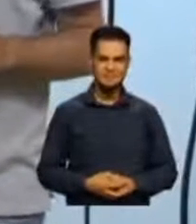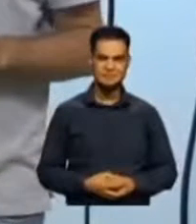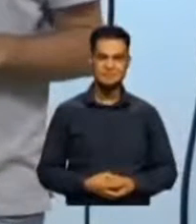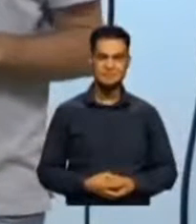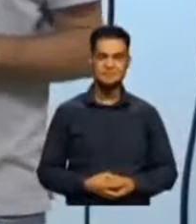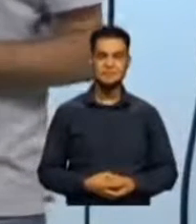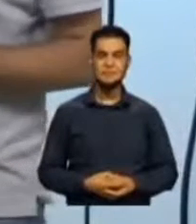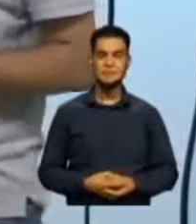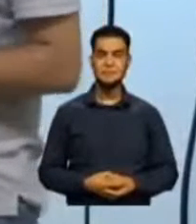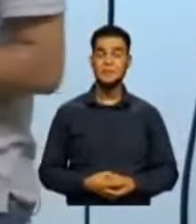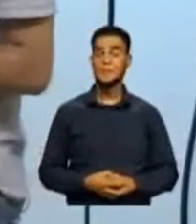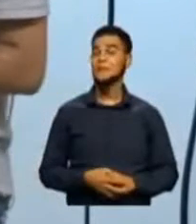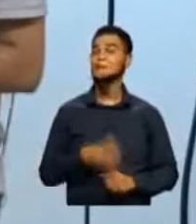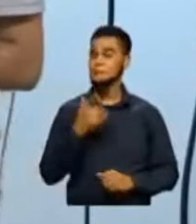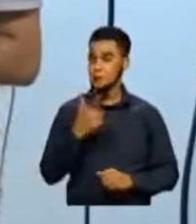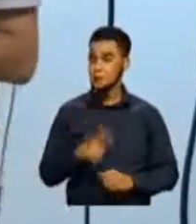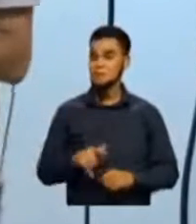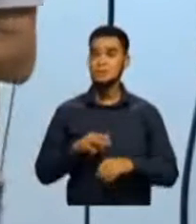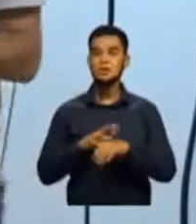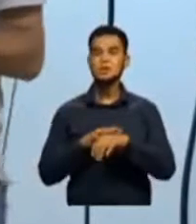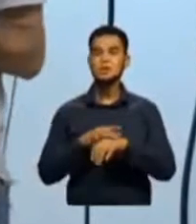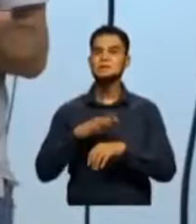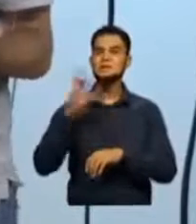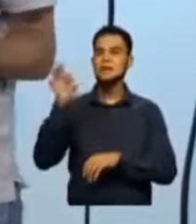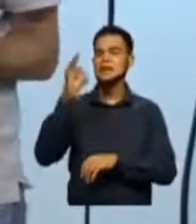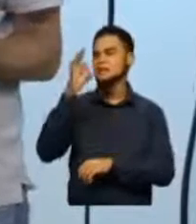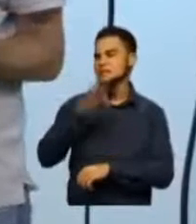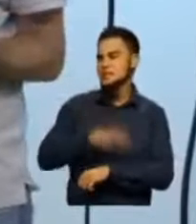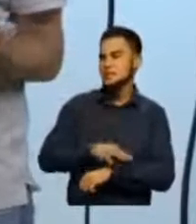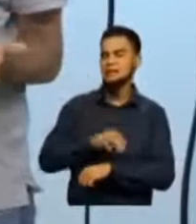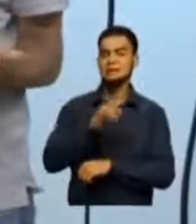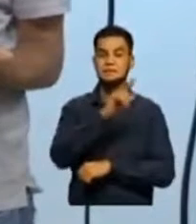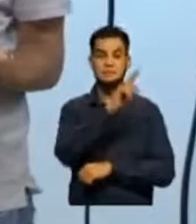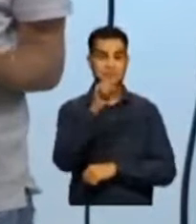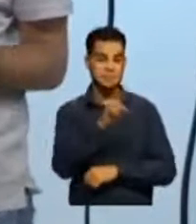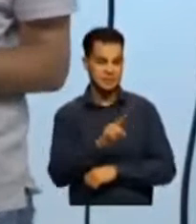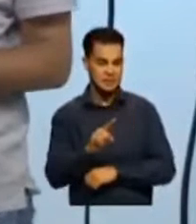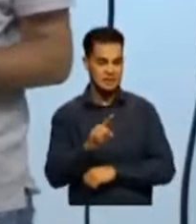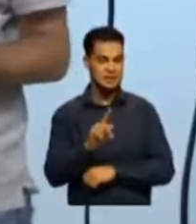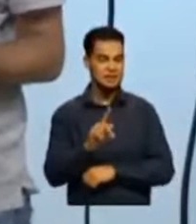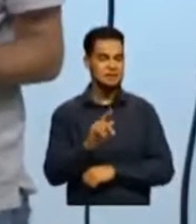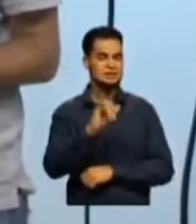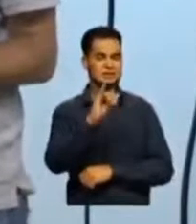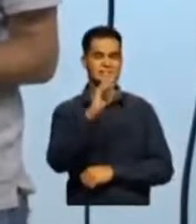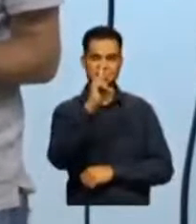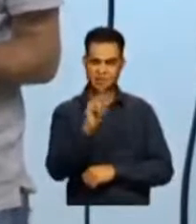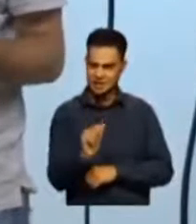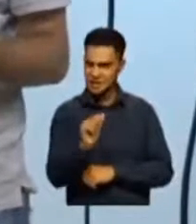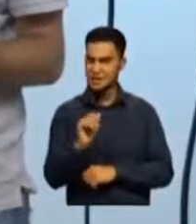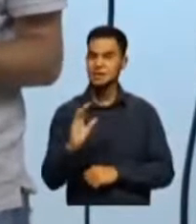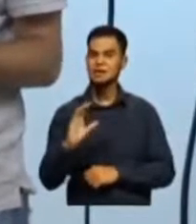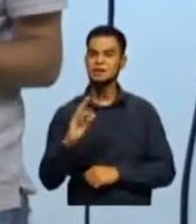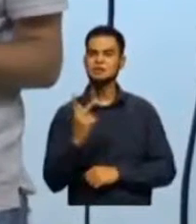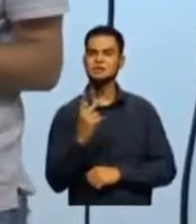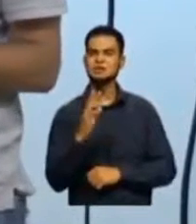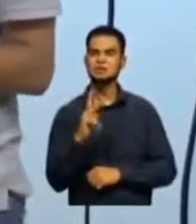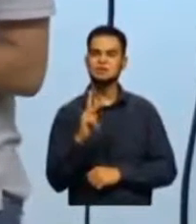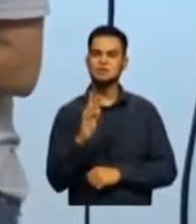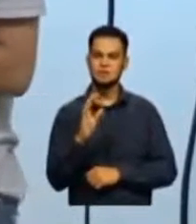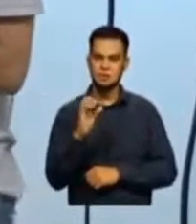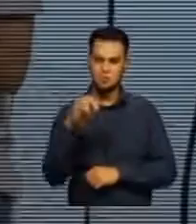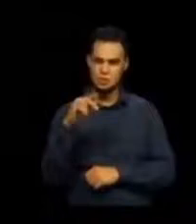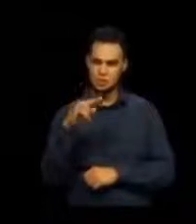Próxima doença que a gente vai falar é da dengue, zika e chikungunya, uma doença viral, popularmente conhecida principalmente aqui em